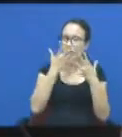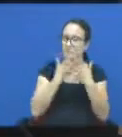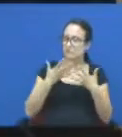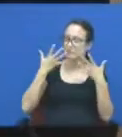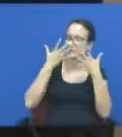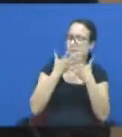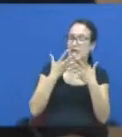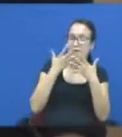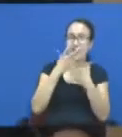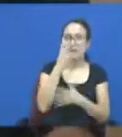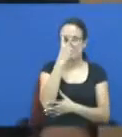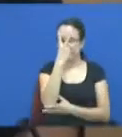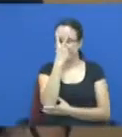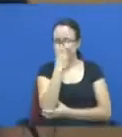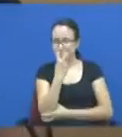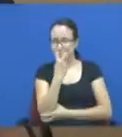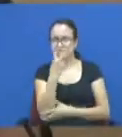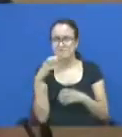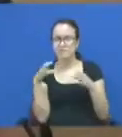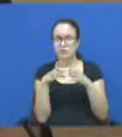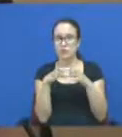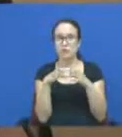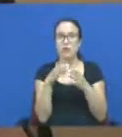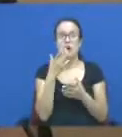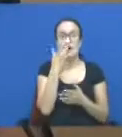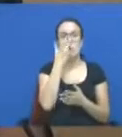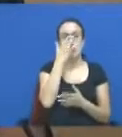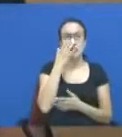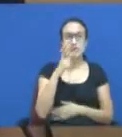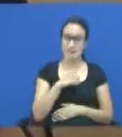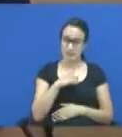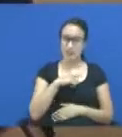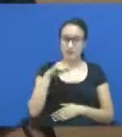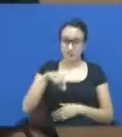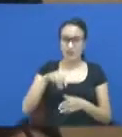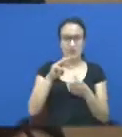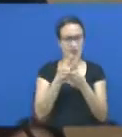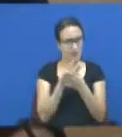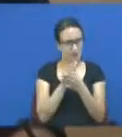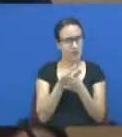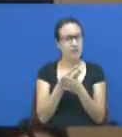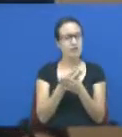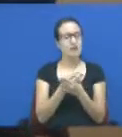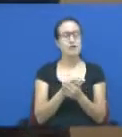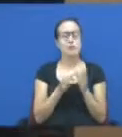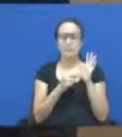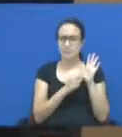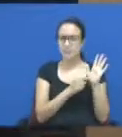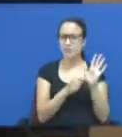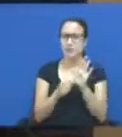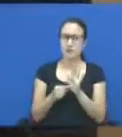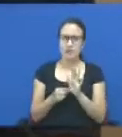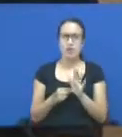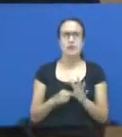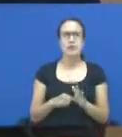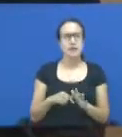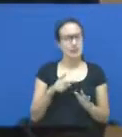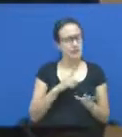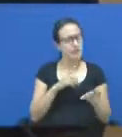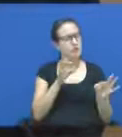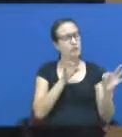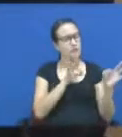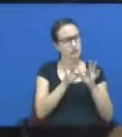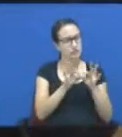cantando aqui na Câmara. Nós falamos que iríamos fazer o projeto, incluindo o evento Vida Iluminada entre Amigos no